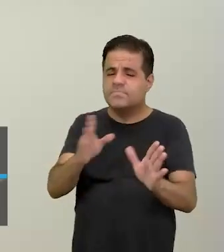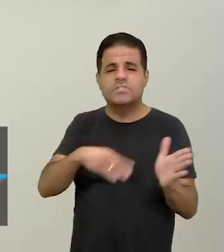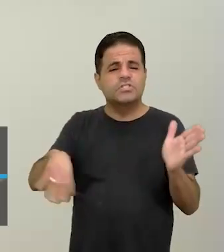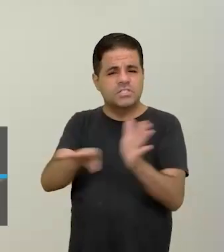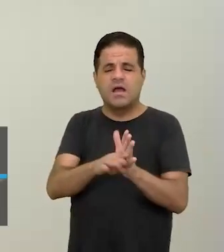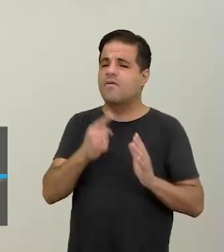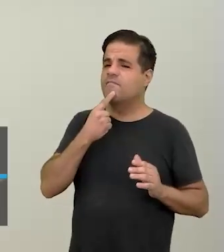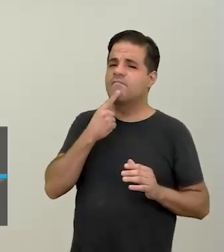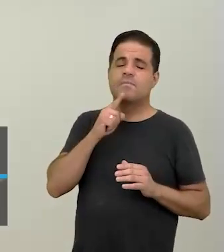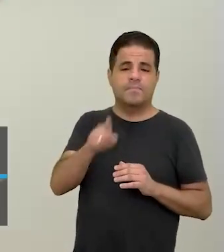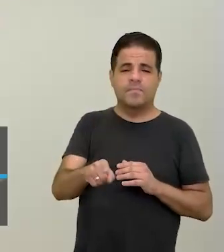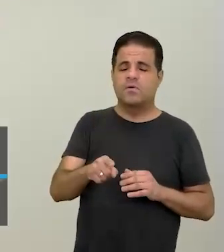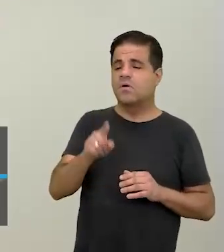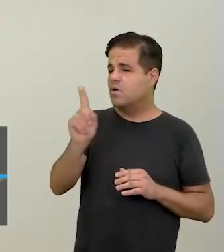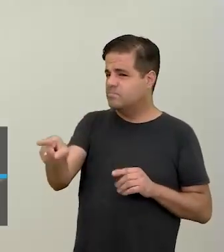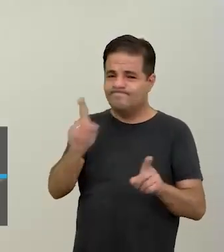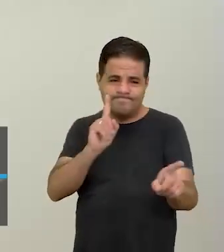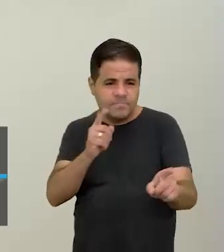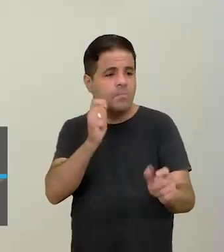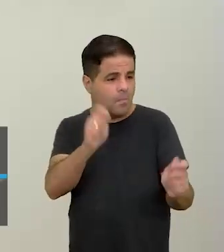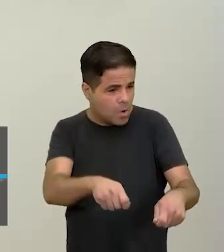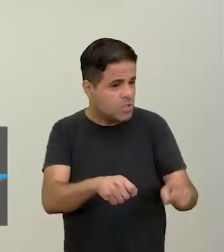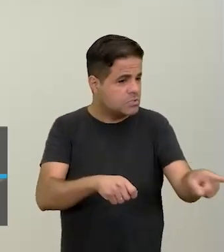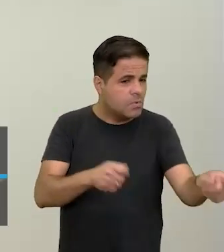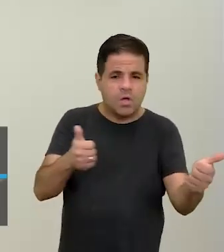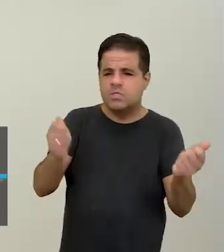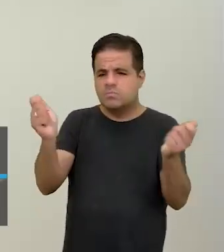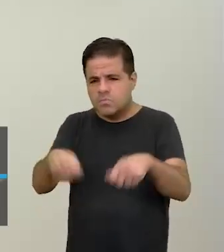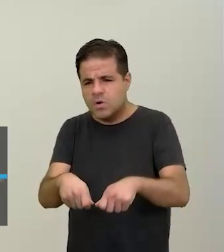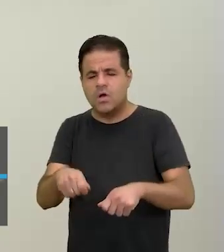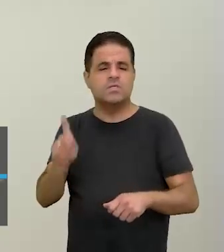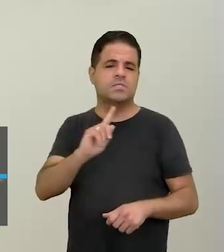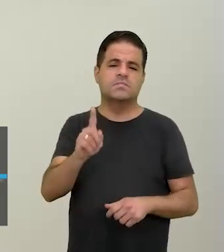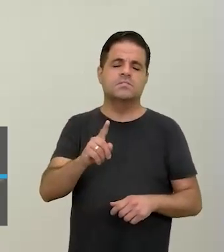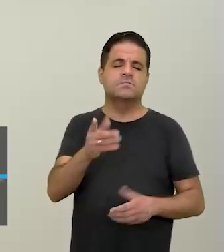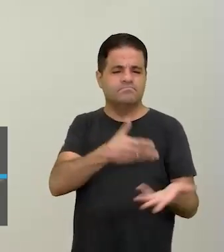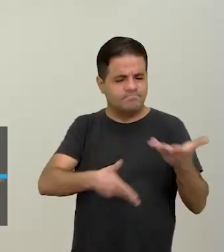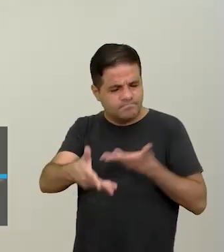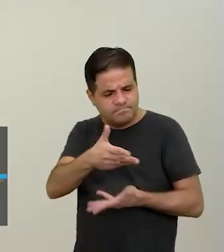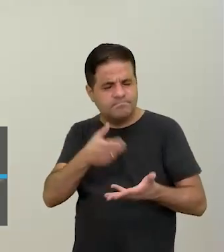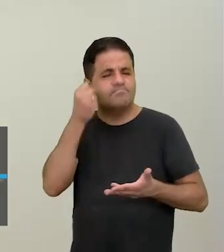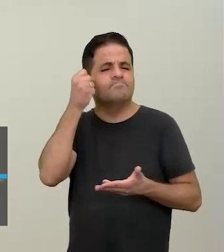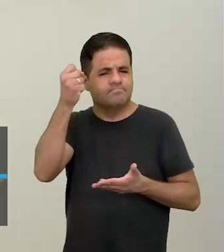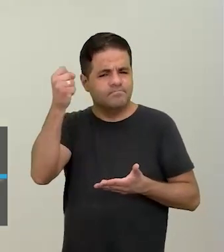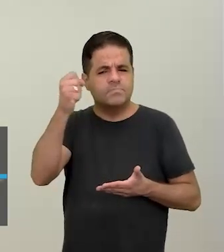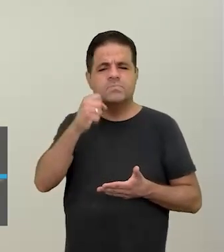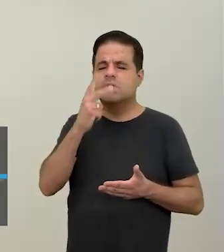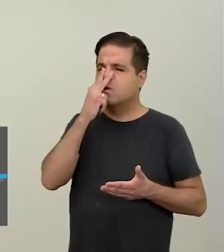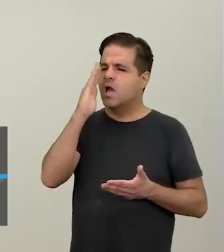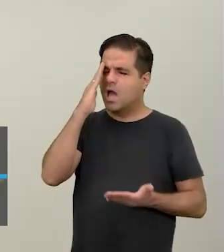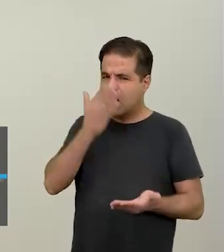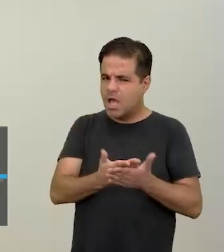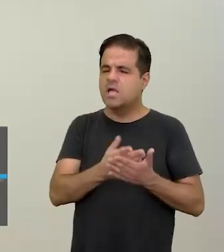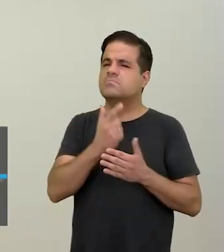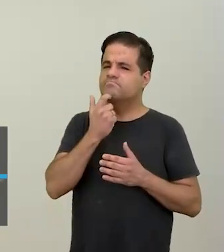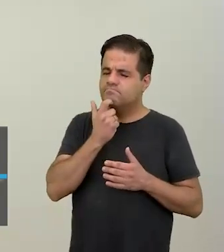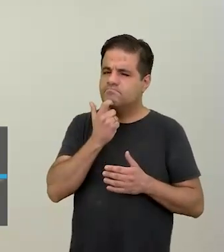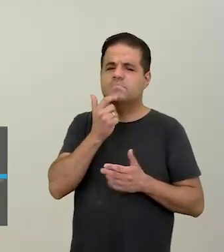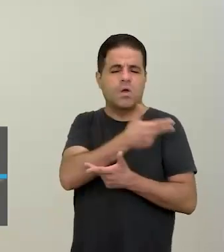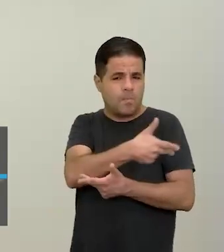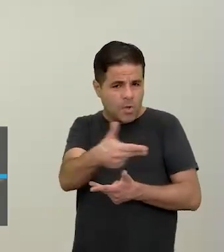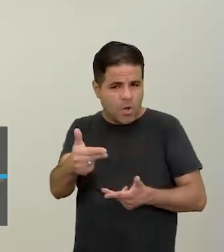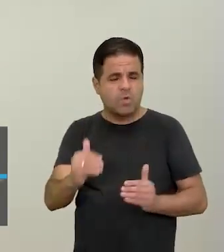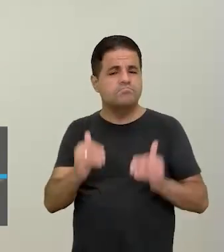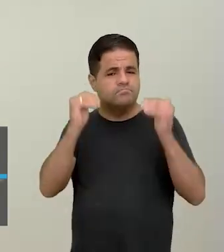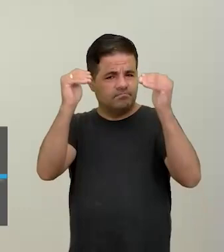chegar para mim e falar, isso é da hora, isso não é, isso pode, isso não pode. Então, muitas vezes, a relação de poder, que a gente acha que a relação de poder é